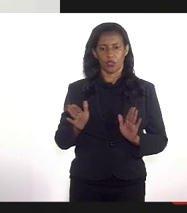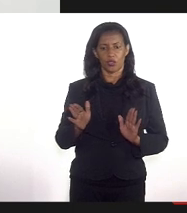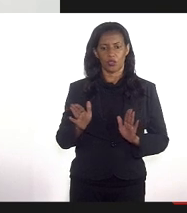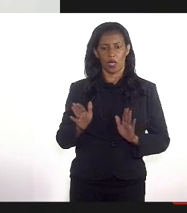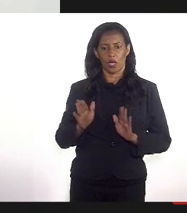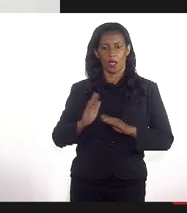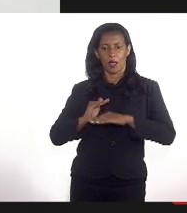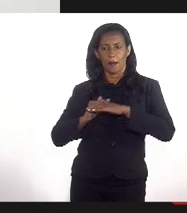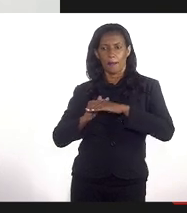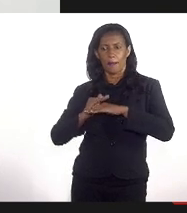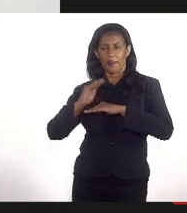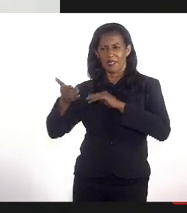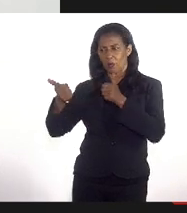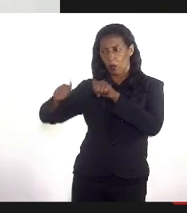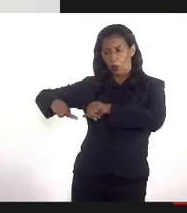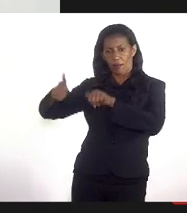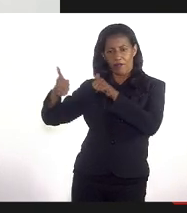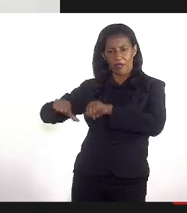toda a parte de diagnóstico, né, Márcia?